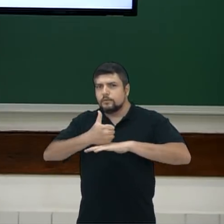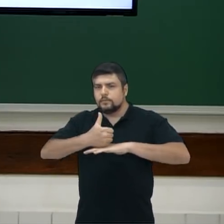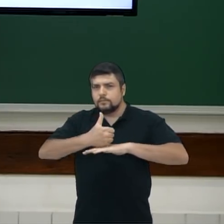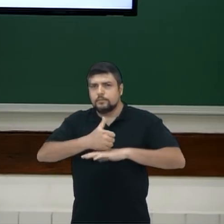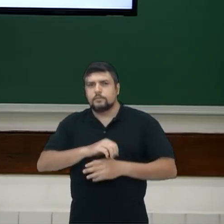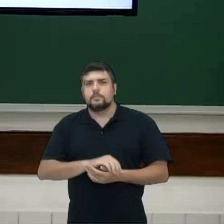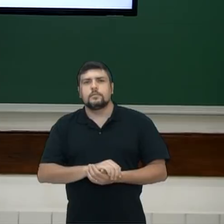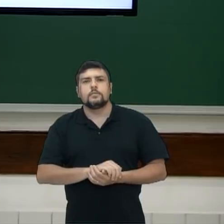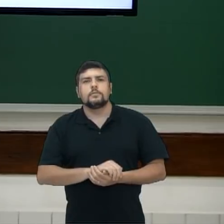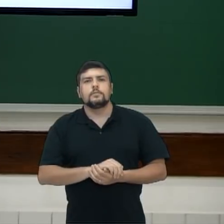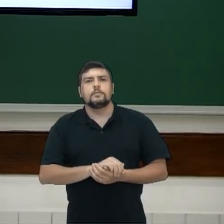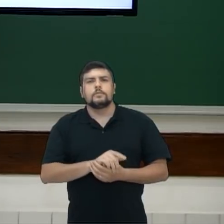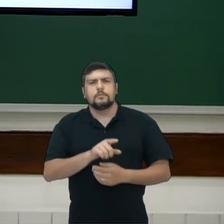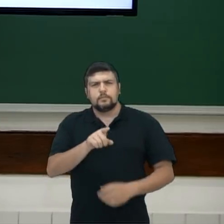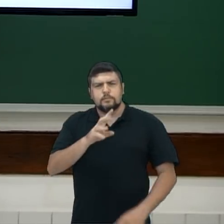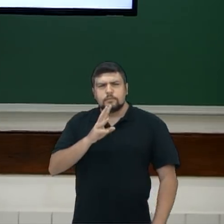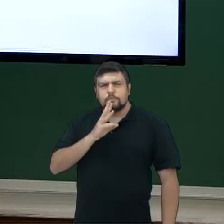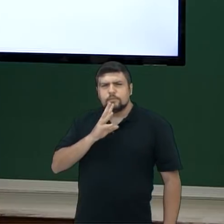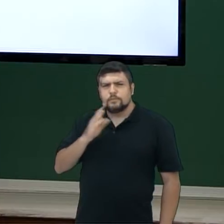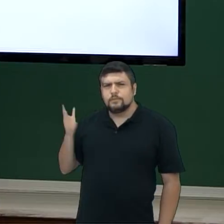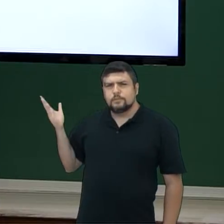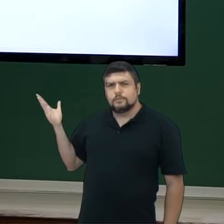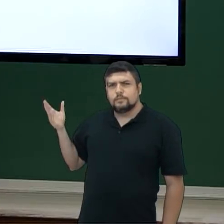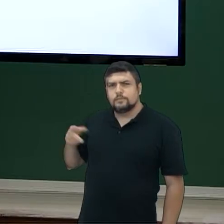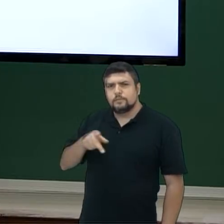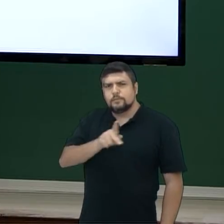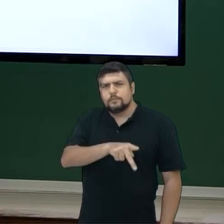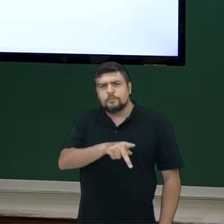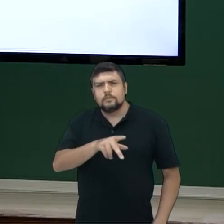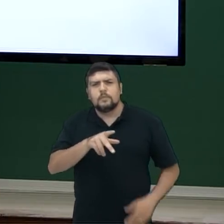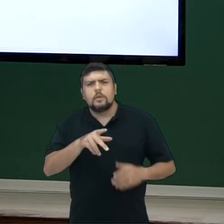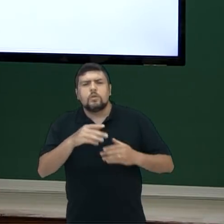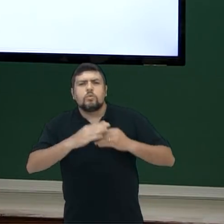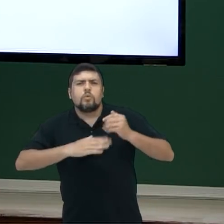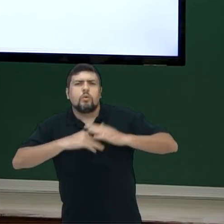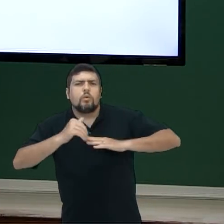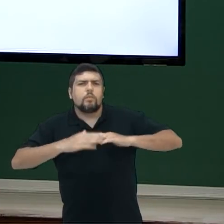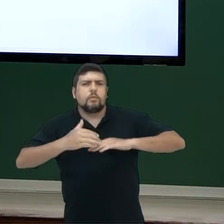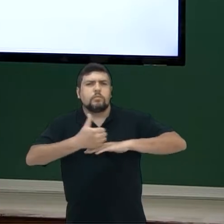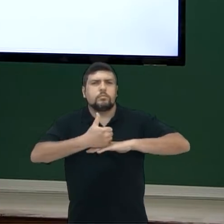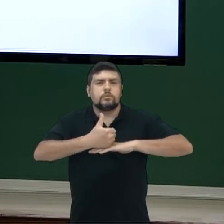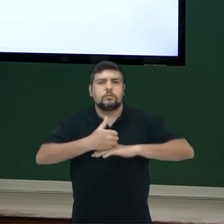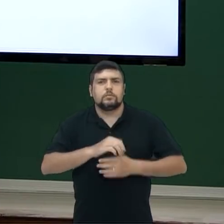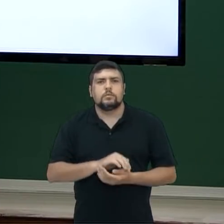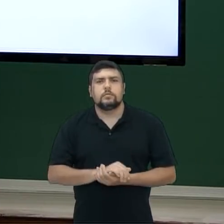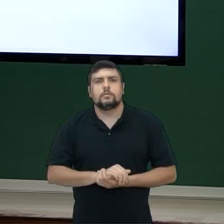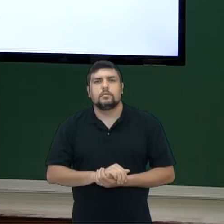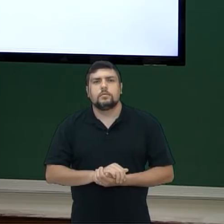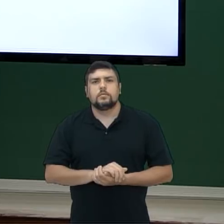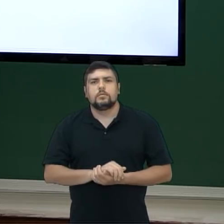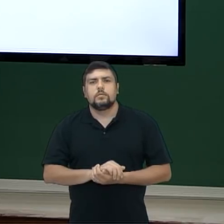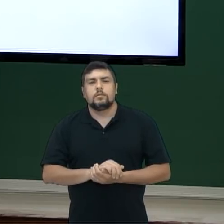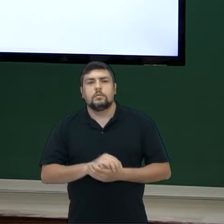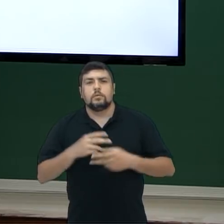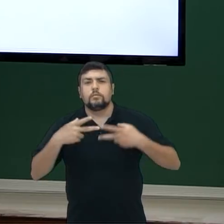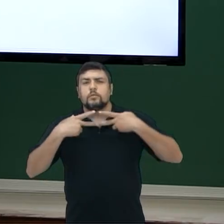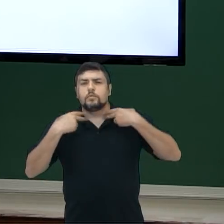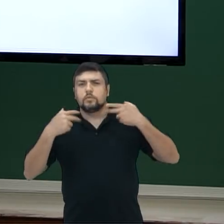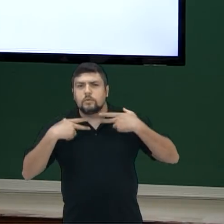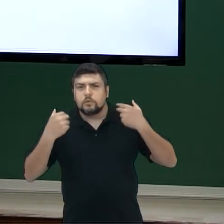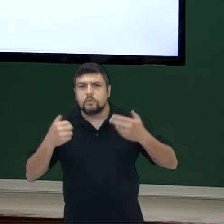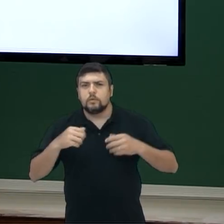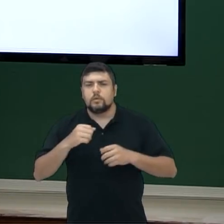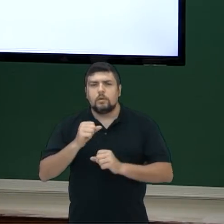lá. Você conhece essas profissões? Quem são esses? Então, esse é o meu garçom, o